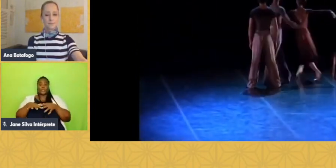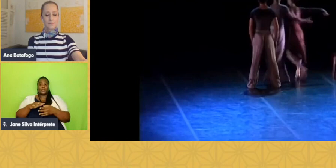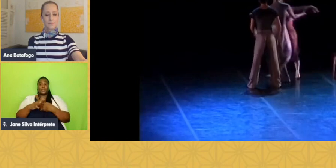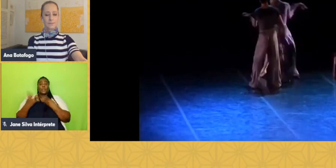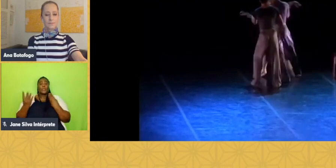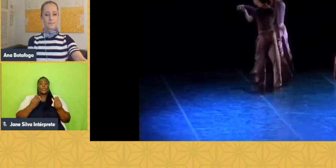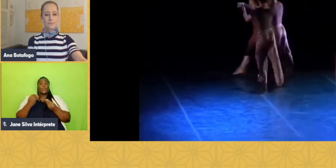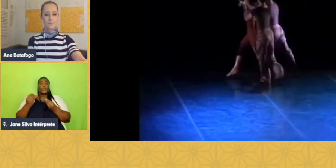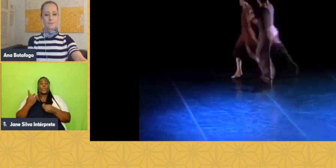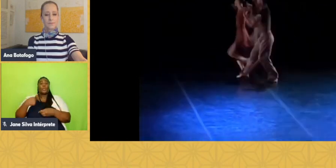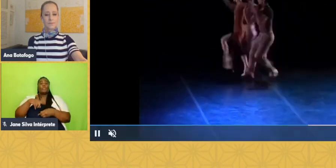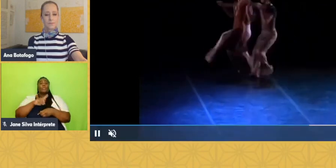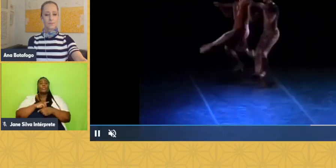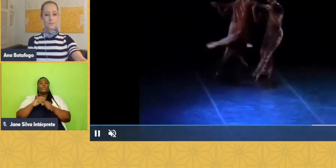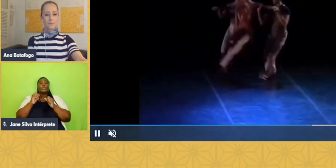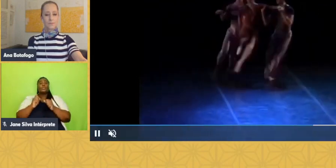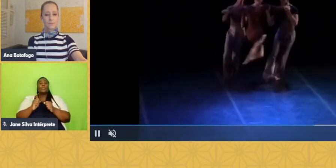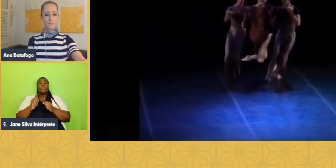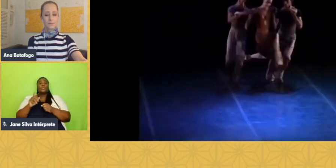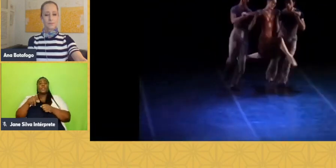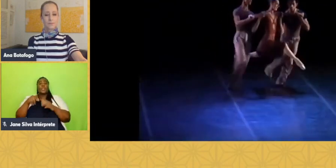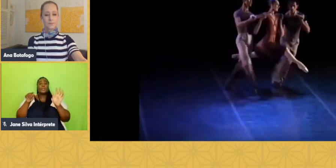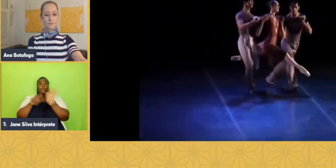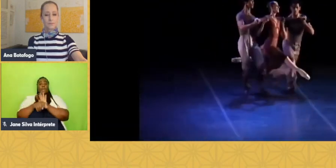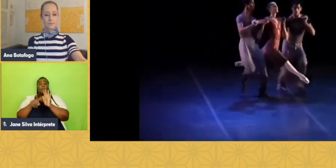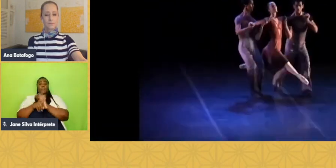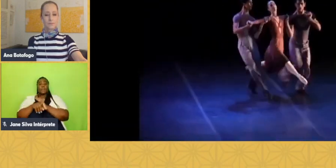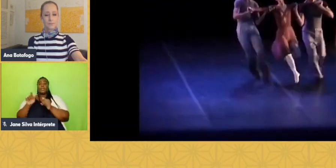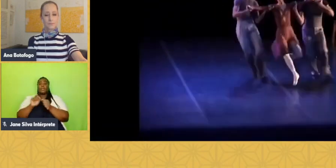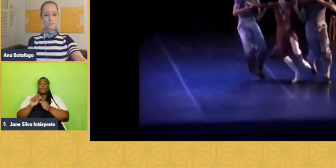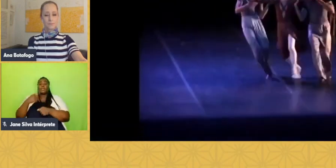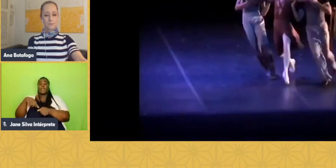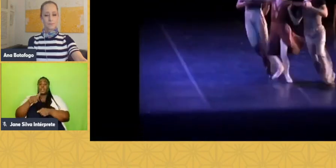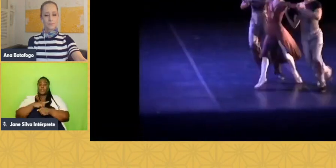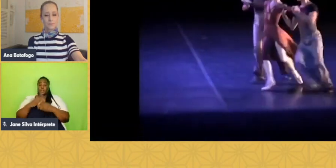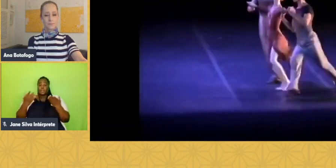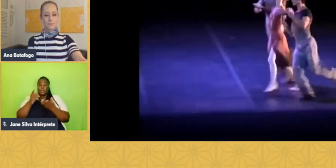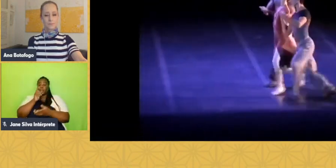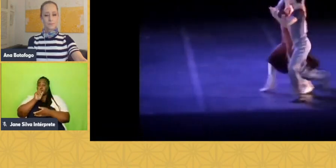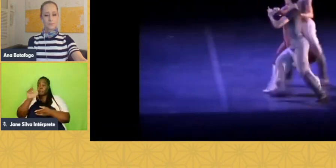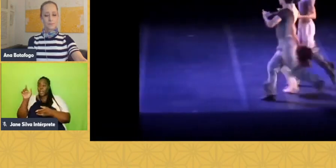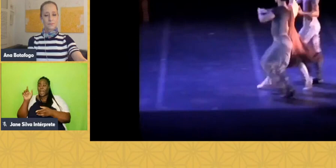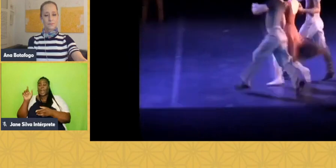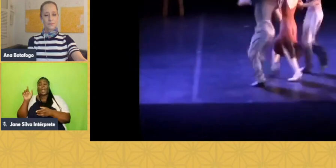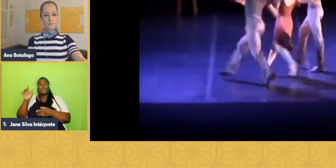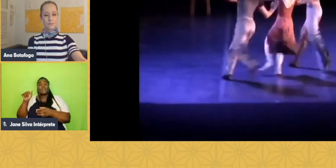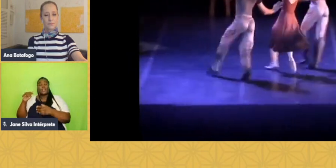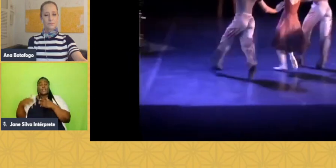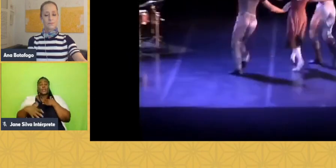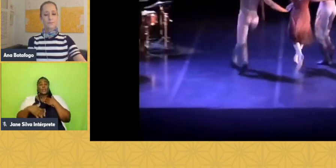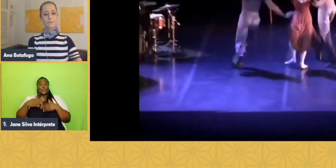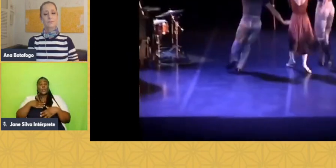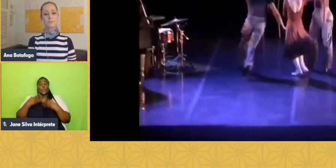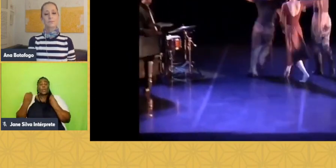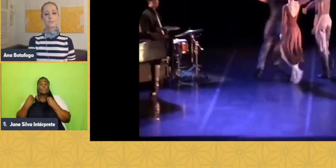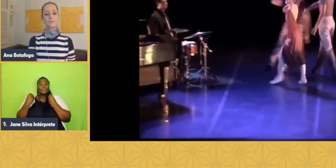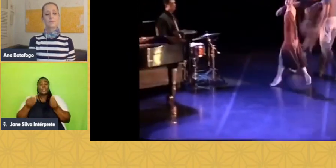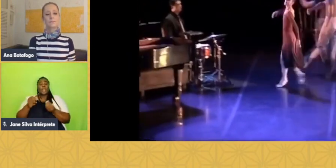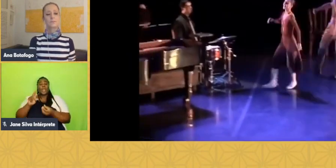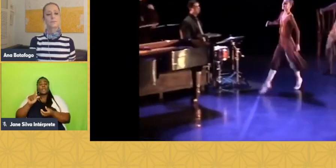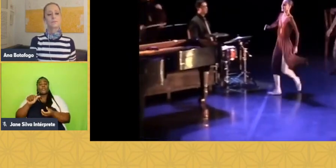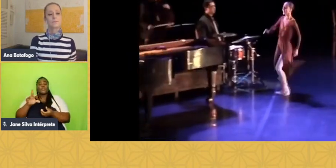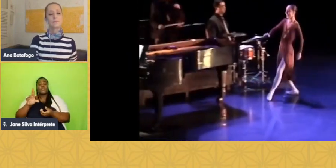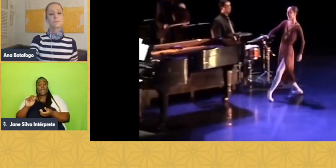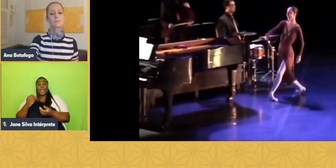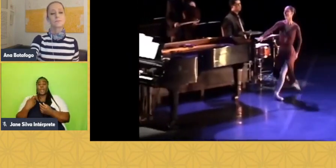como a gente pode ir essa é uma pergunta que nos trouxe aqui também nessa palavra corpo como valorizar essa vida né é